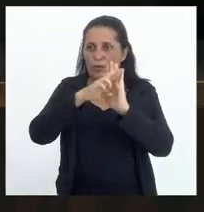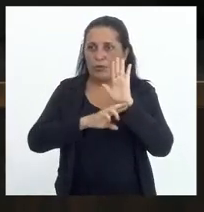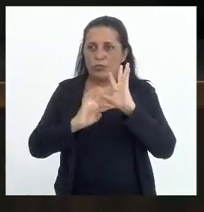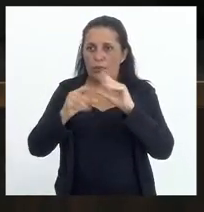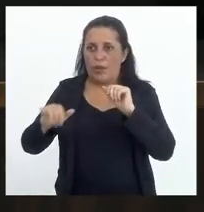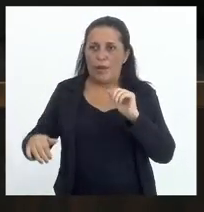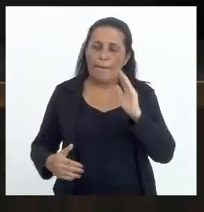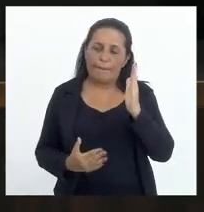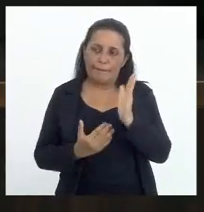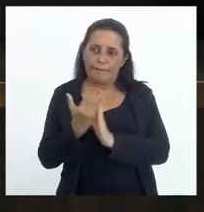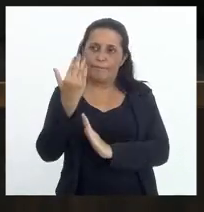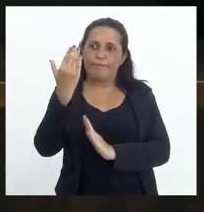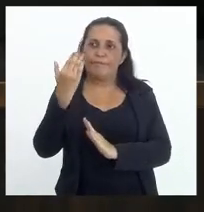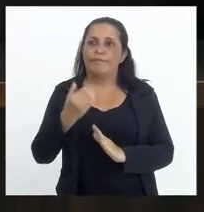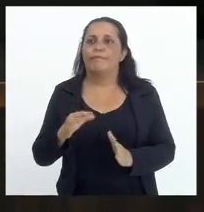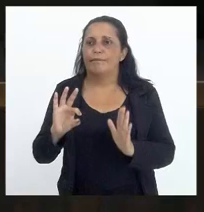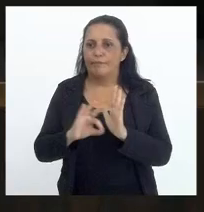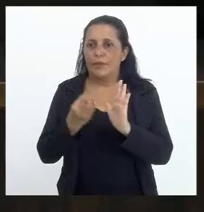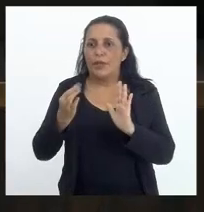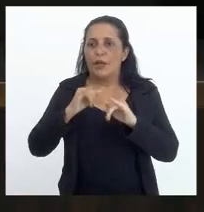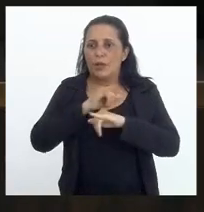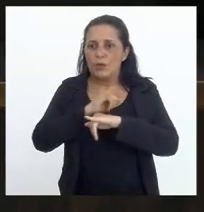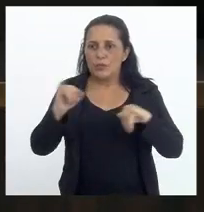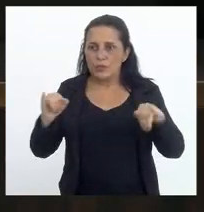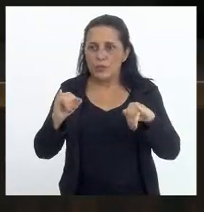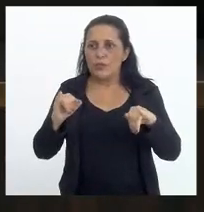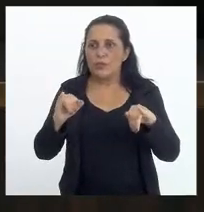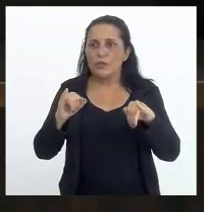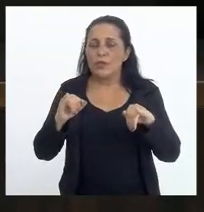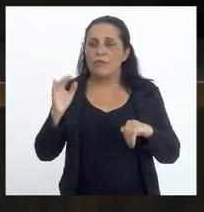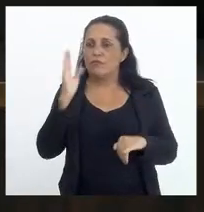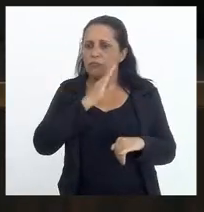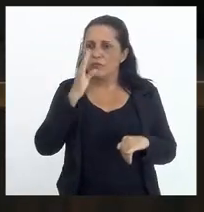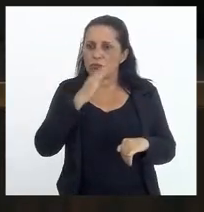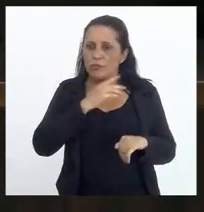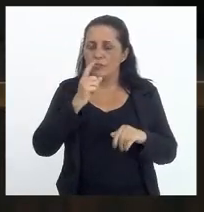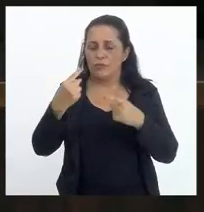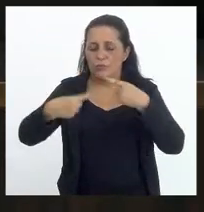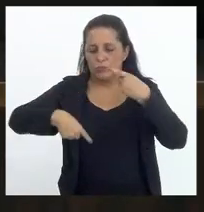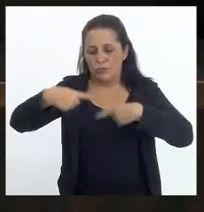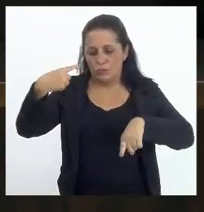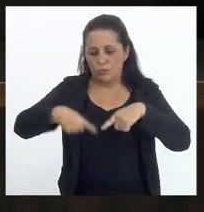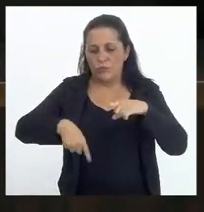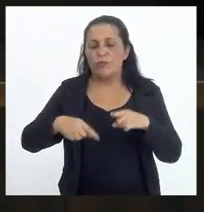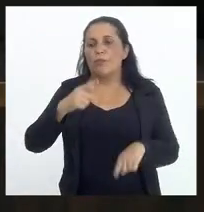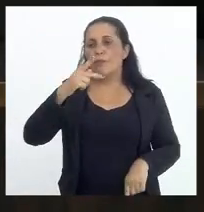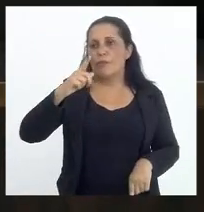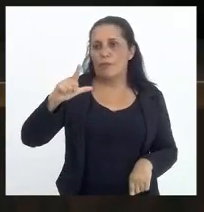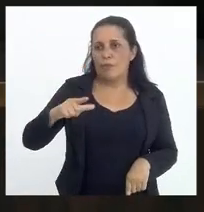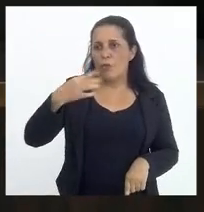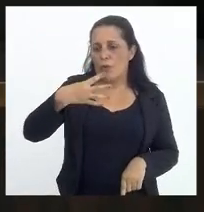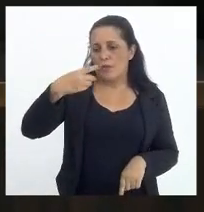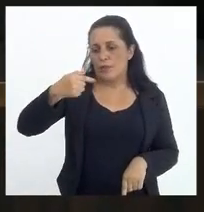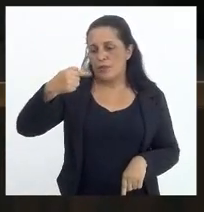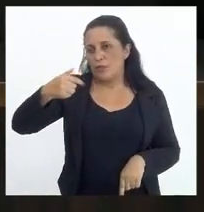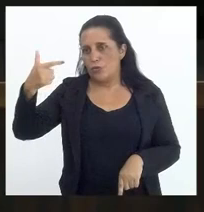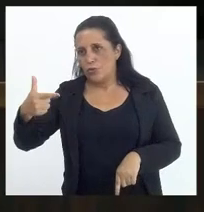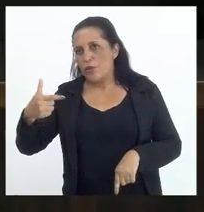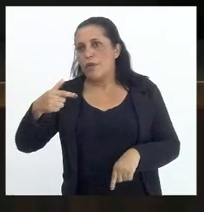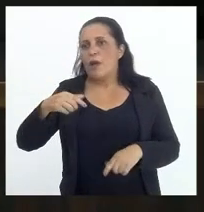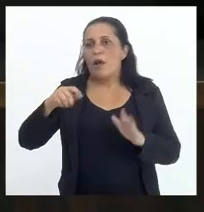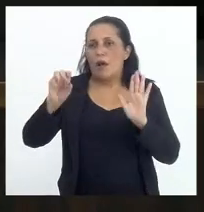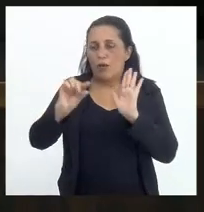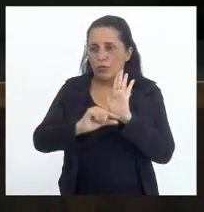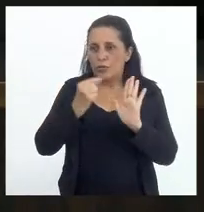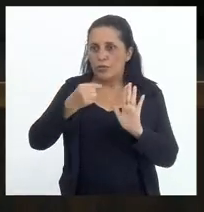aprovado, vai ao autógrafo. Anuncio, em regime de urgência e discussão única, projeto de lei 4772 de 2021, de autoria dos deputados André